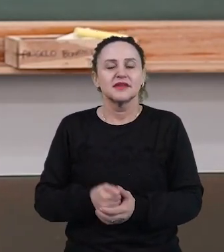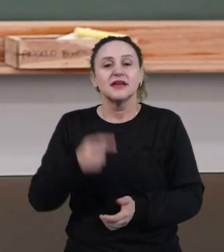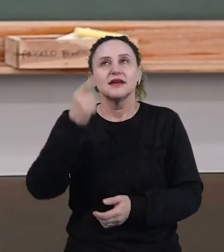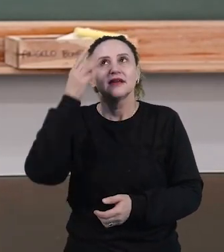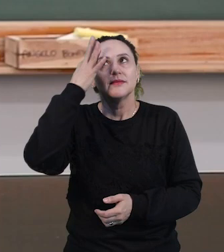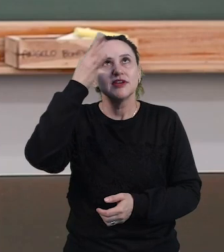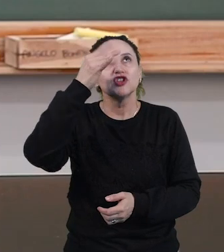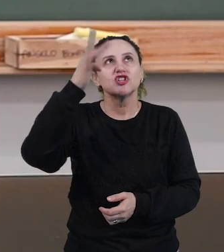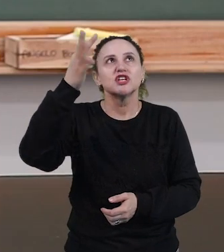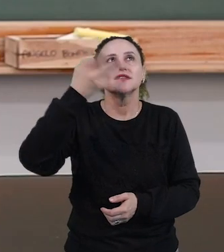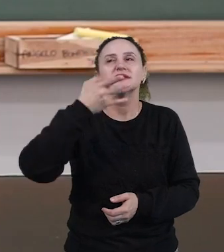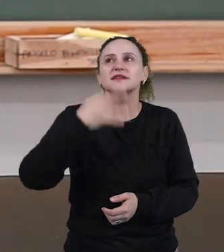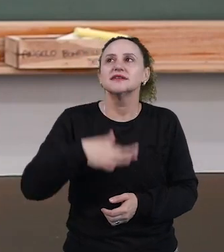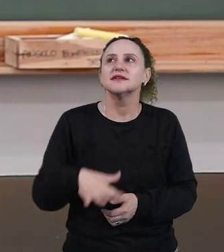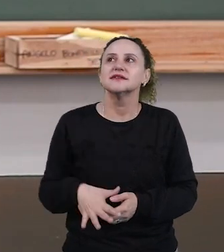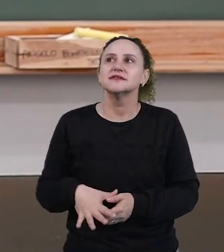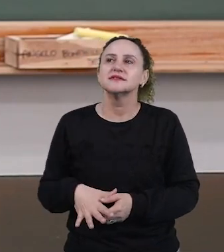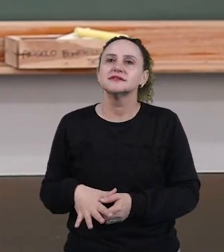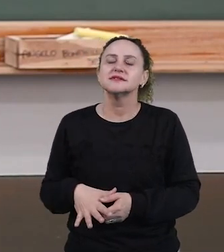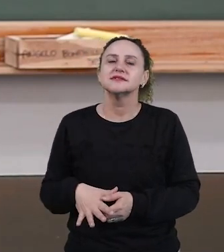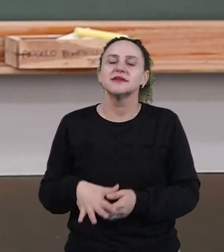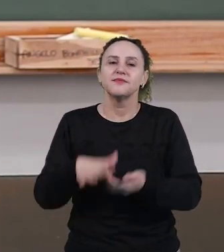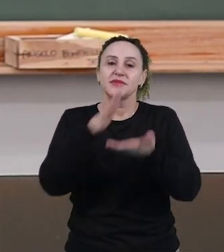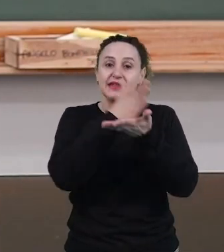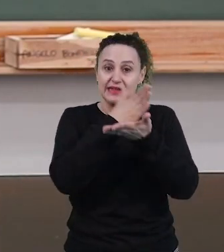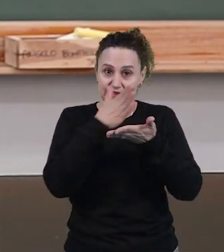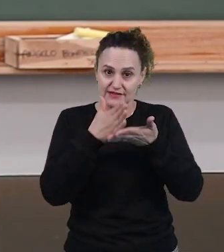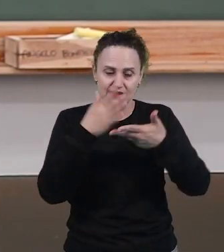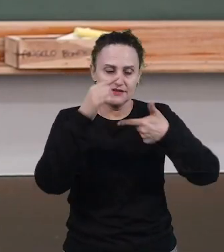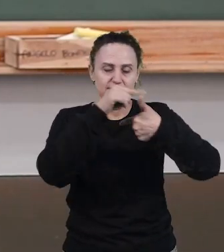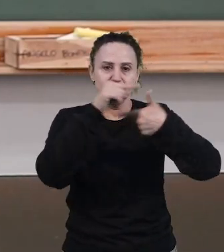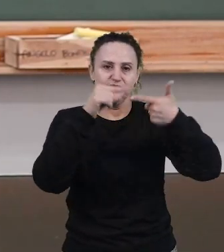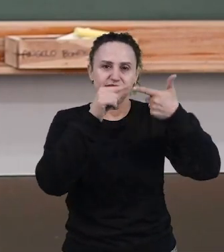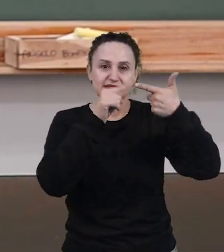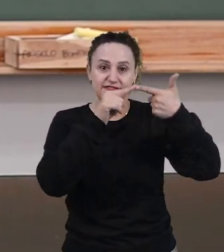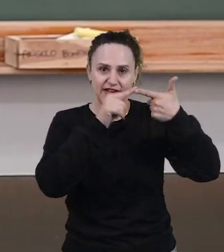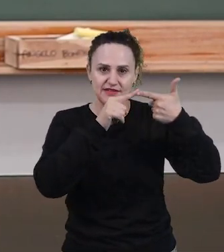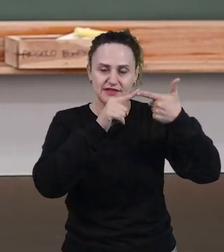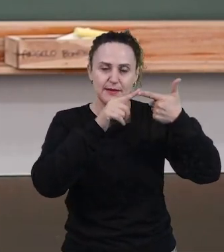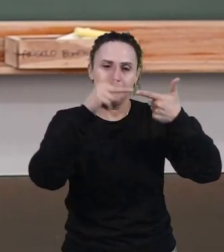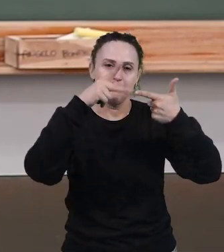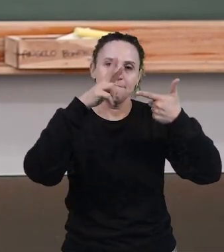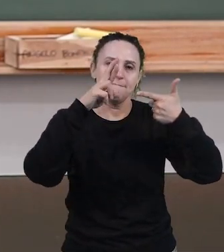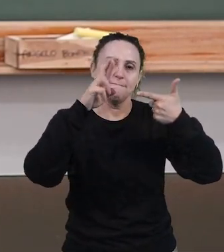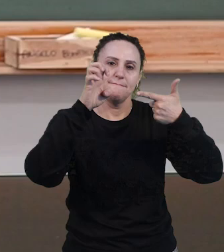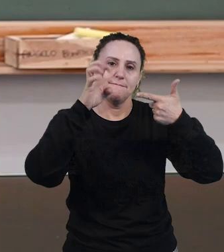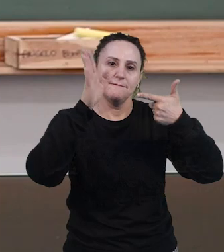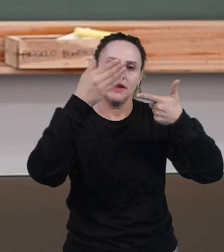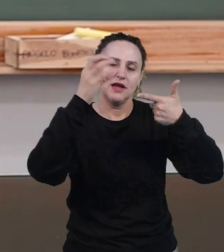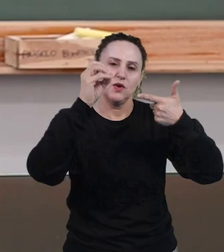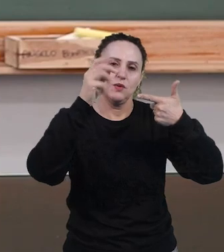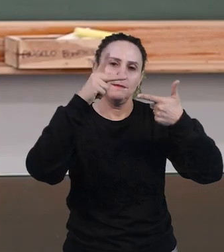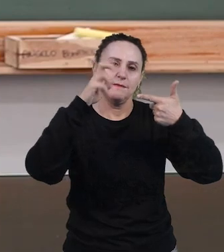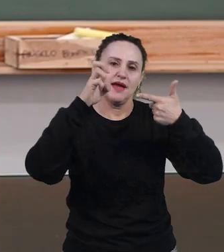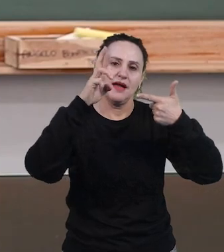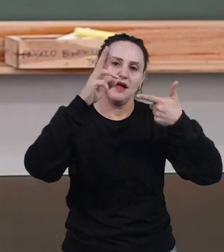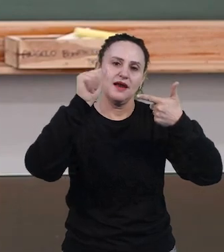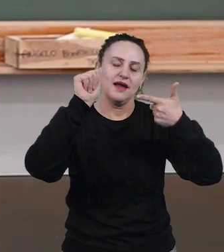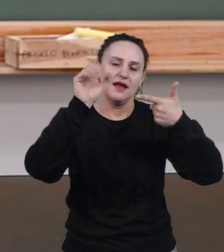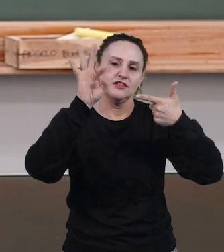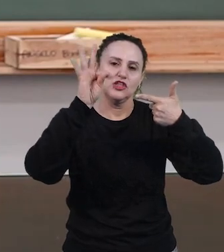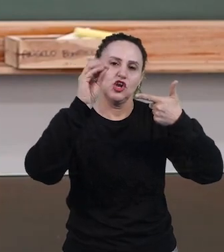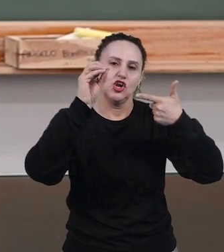pré-operatória, o que ela está aprendendo, né? Ela está aprendendo a reaprender, né? Ela está aprendendo no